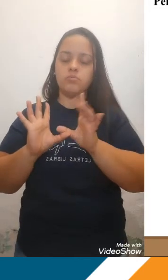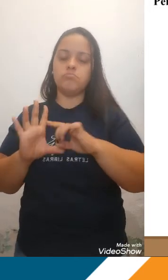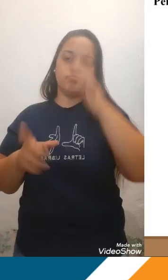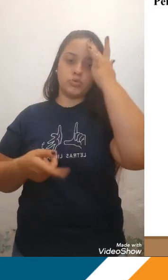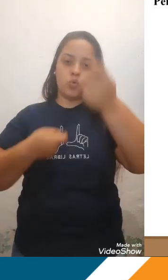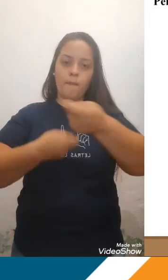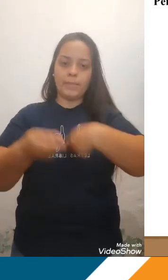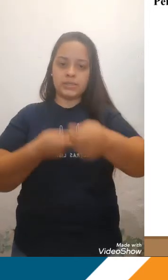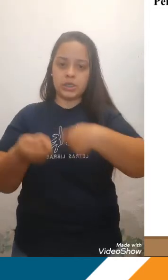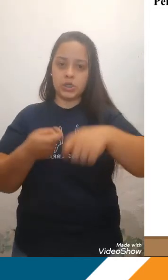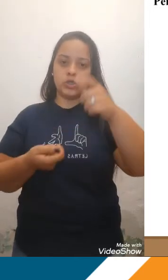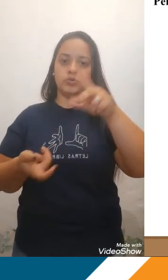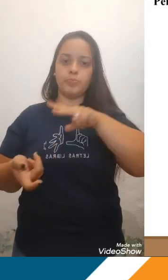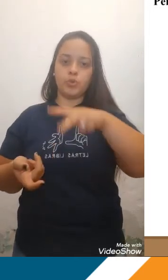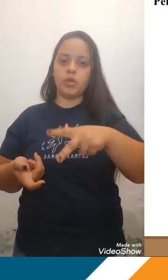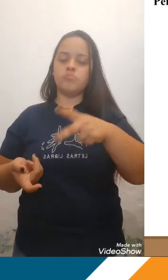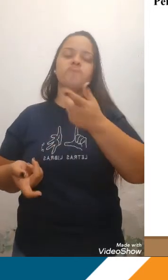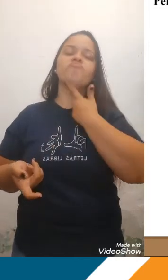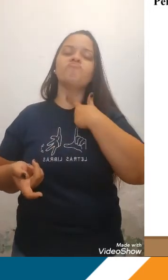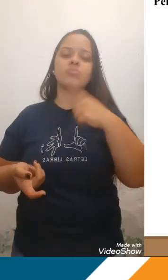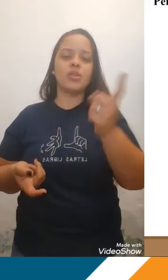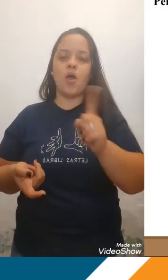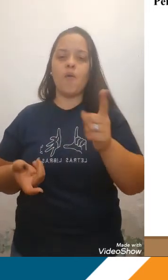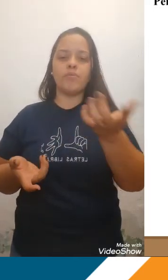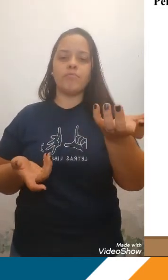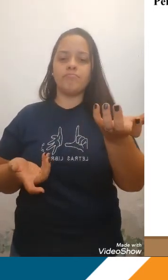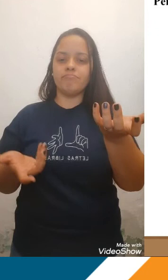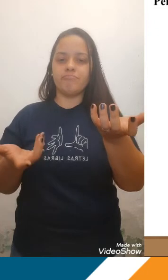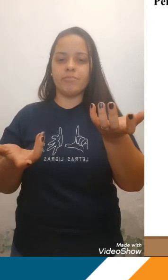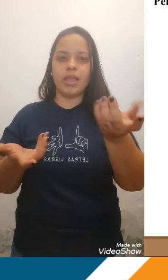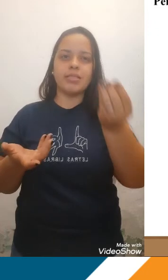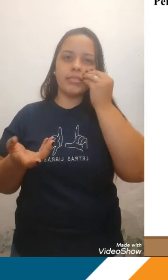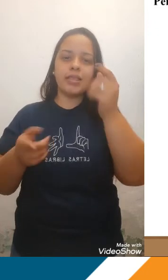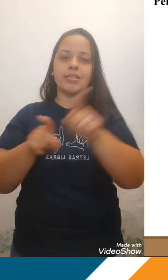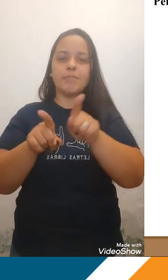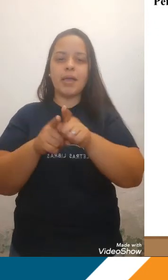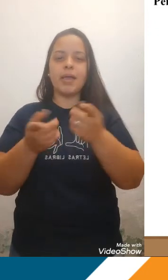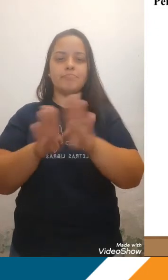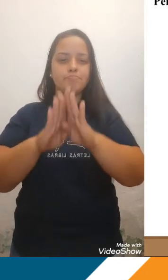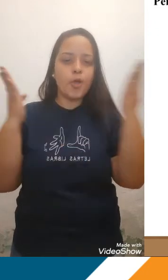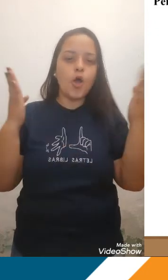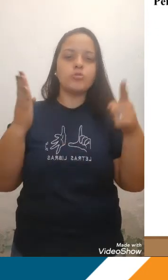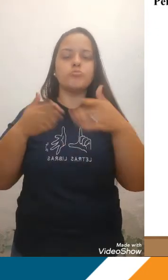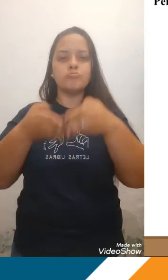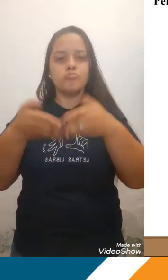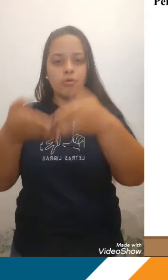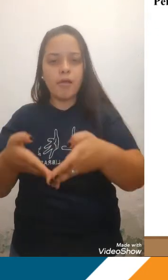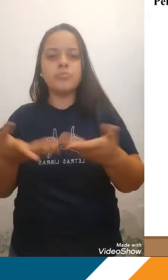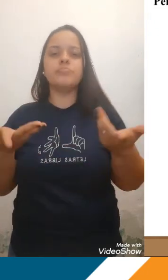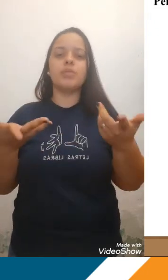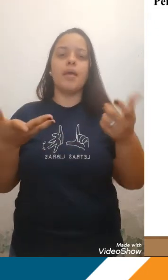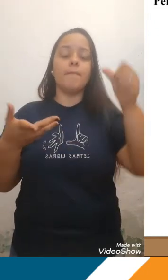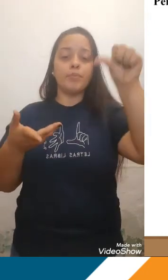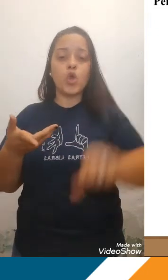comerciantes portugueses estavam insatisfeitos com a abertura dos portos, a concessão de privilégios aos produtos ingleses, que